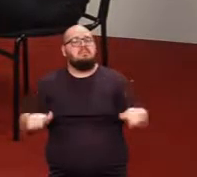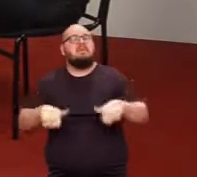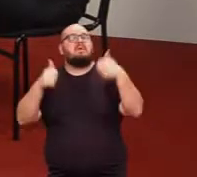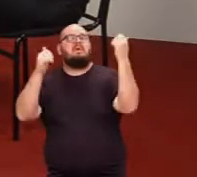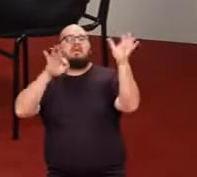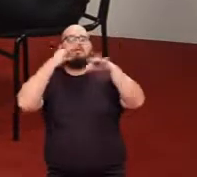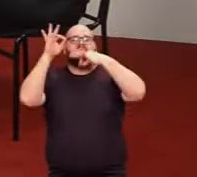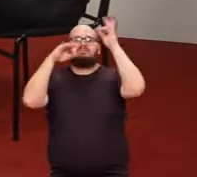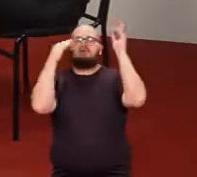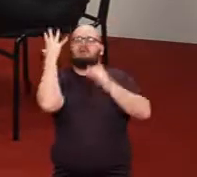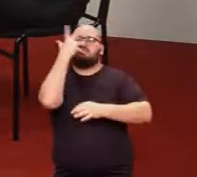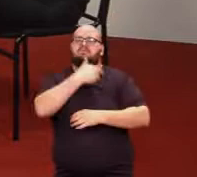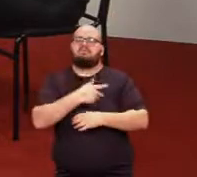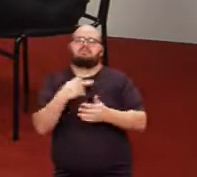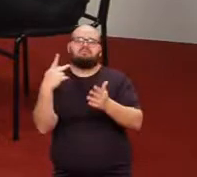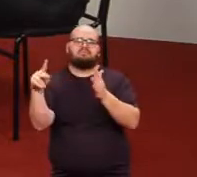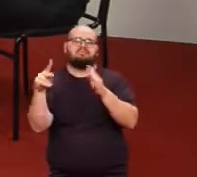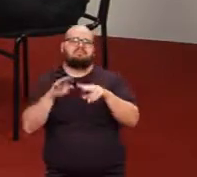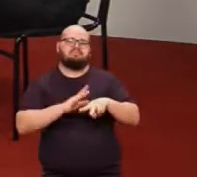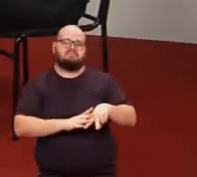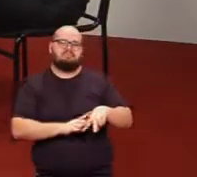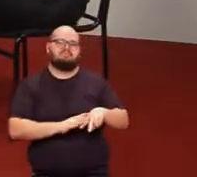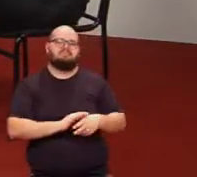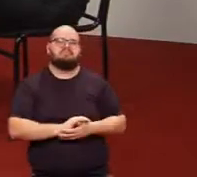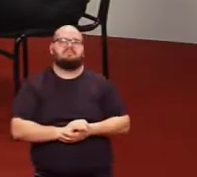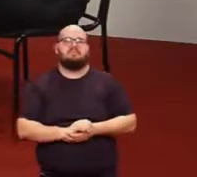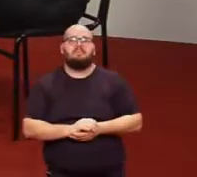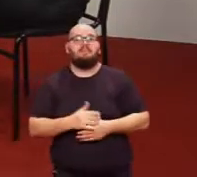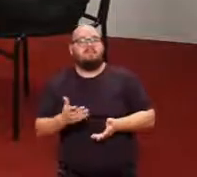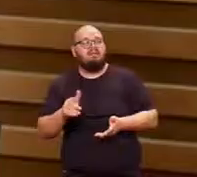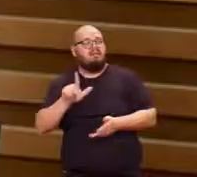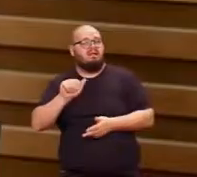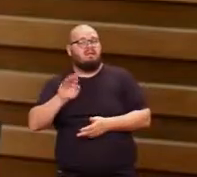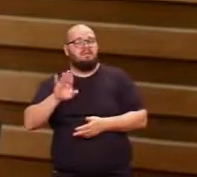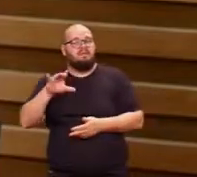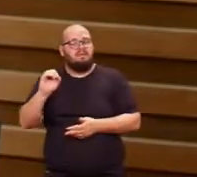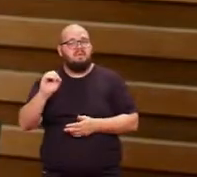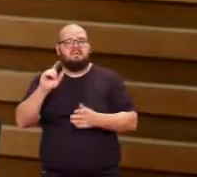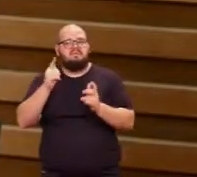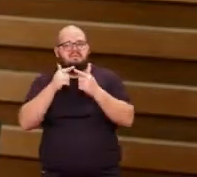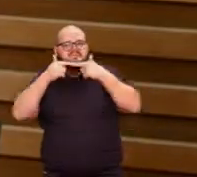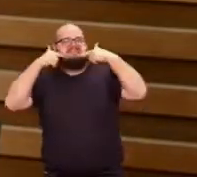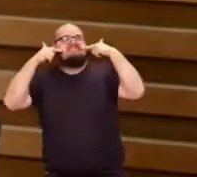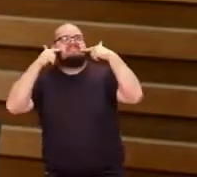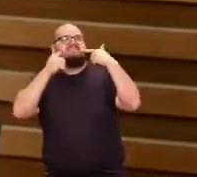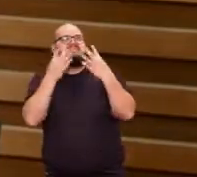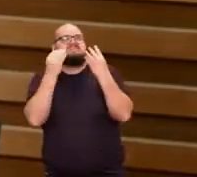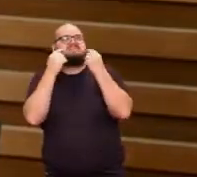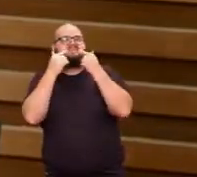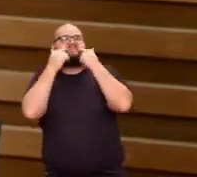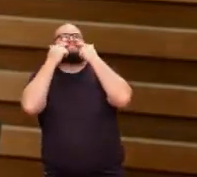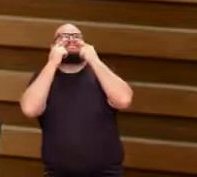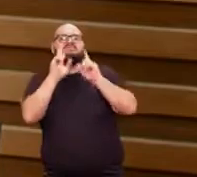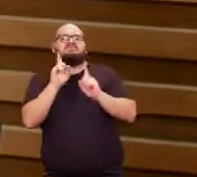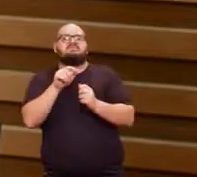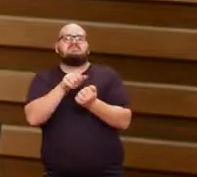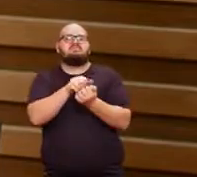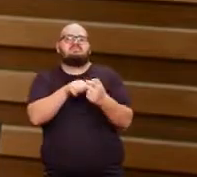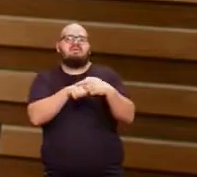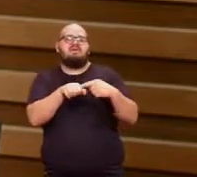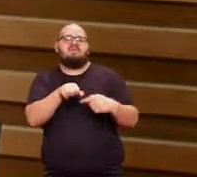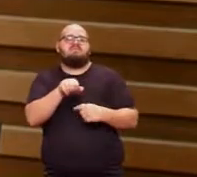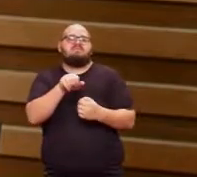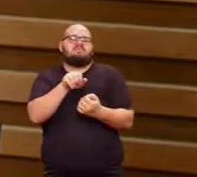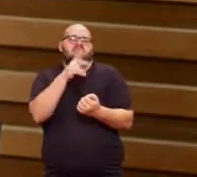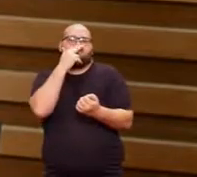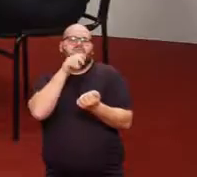só. E melhora muito a estética do paciente. Olha só, o lábio não sobe tanto, consequentemente, a gengiva não aparece tanto. A